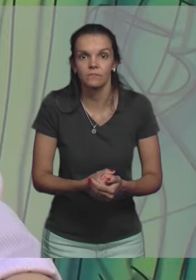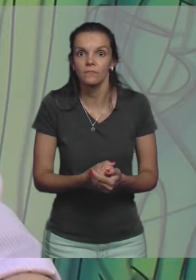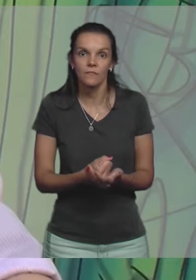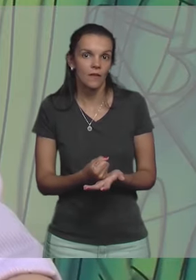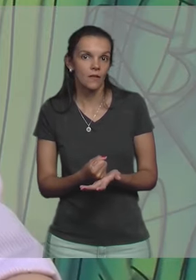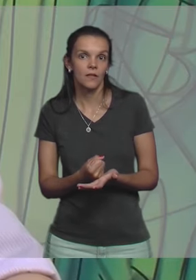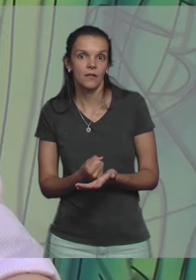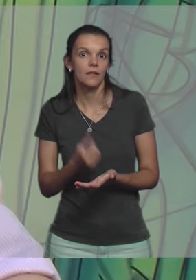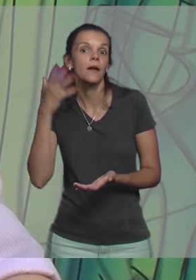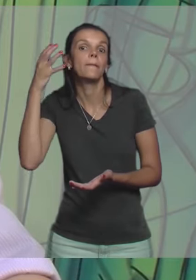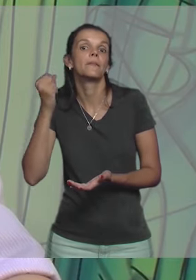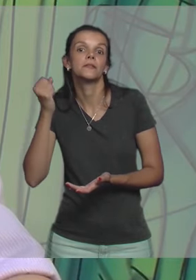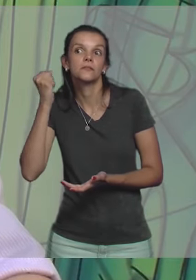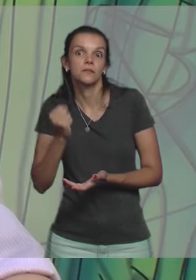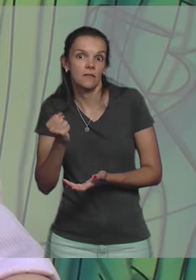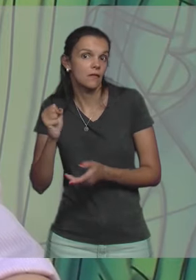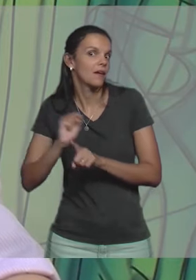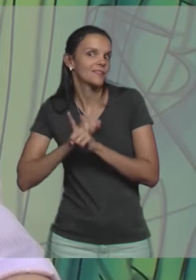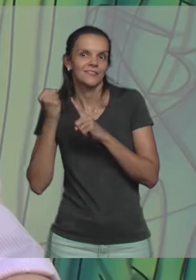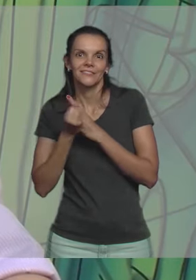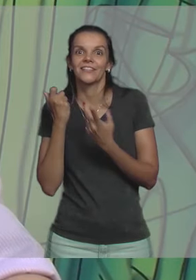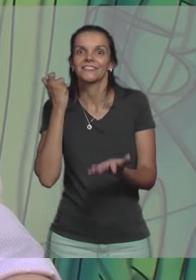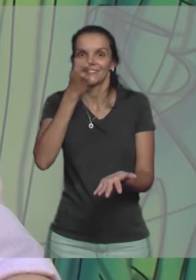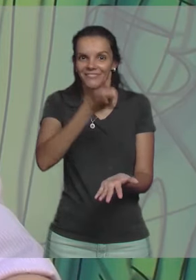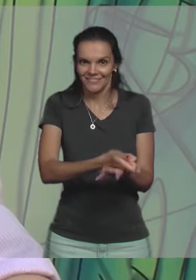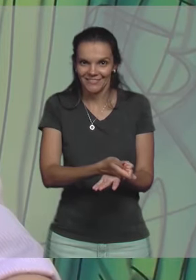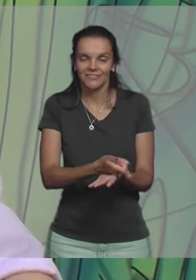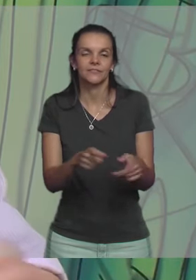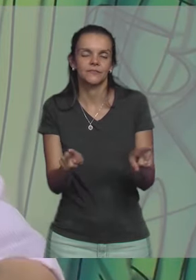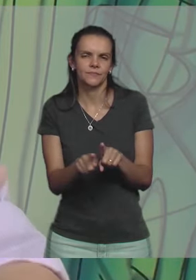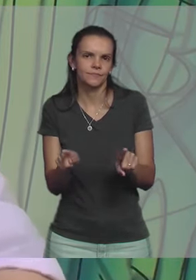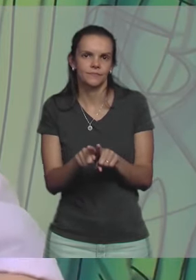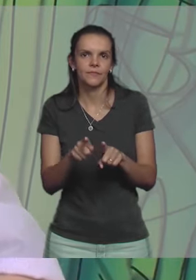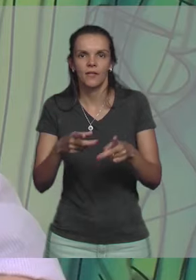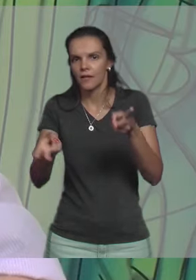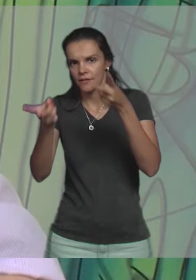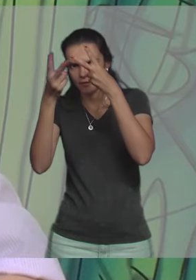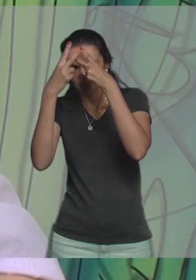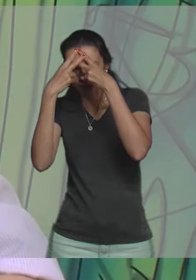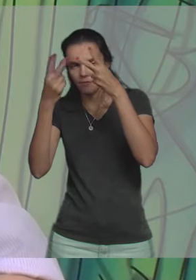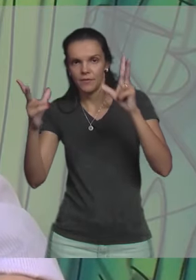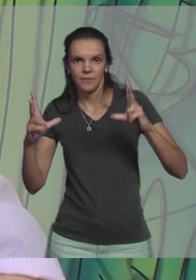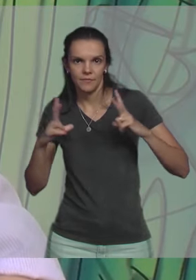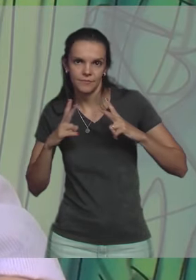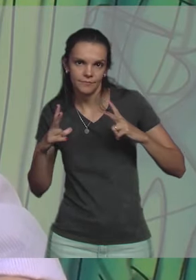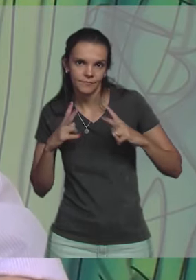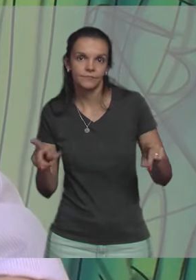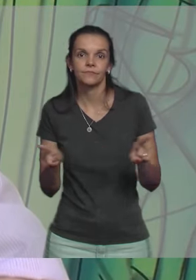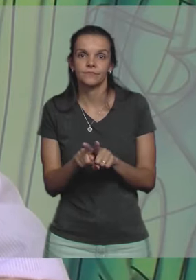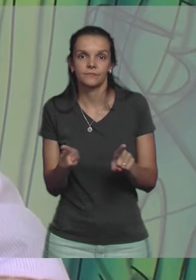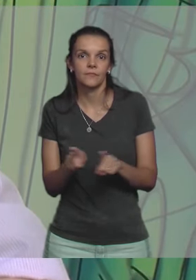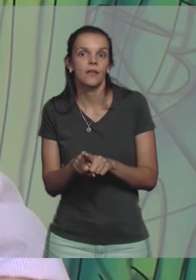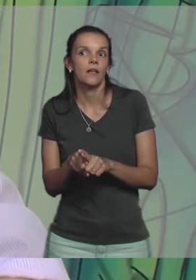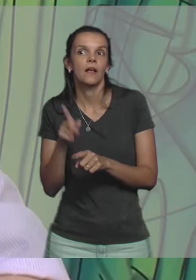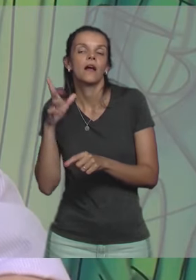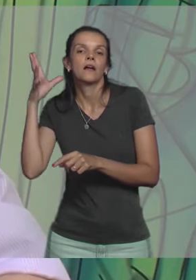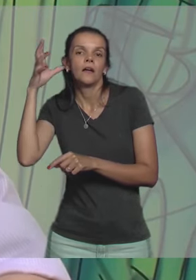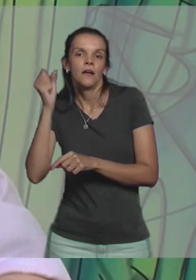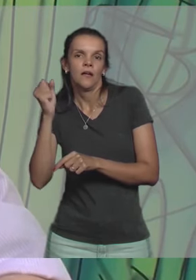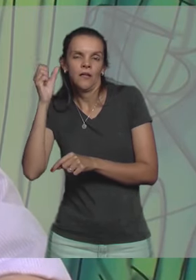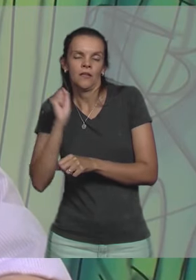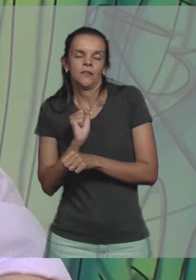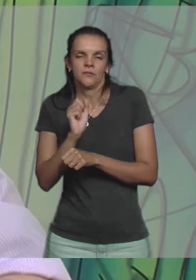paga a sua pensão. É um custo, além do trauma pessoal, né, o custo para a sociedade. Então, existe uma série de custos indiretos que